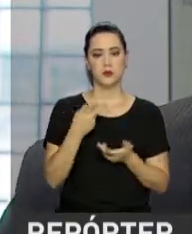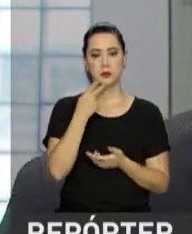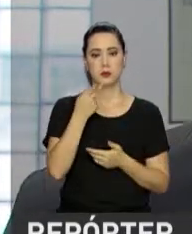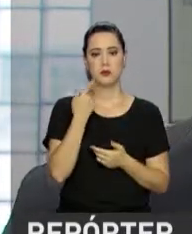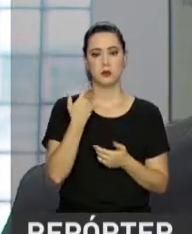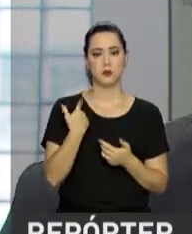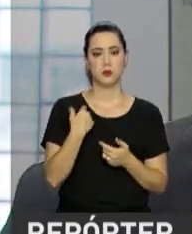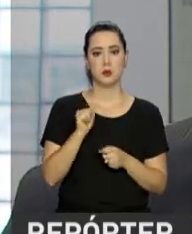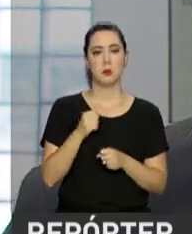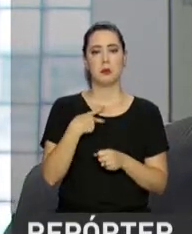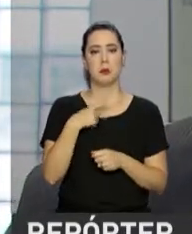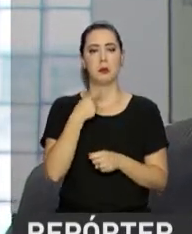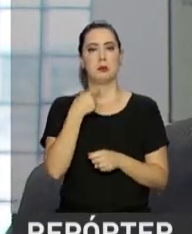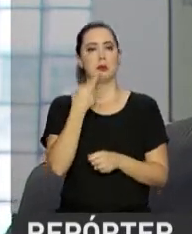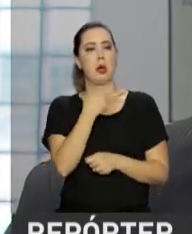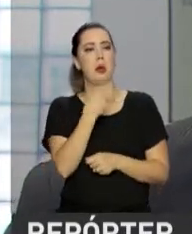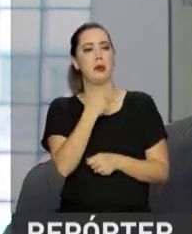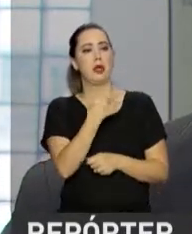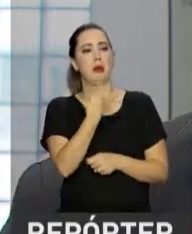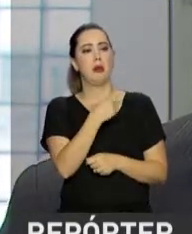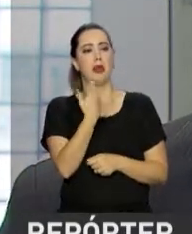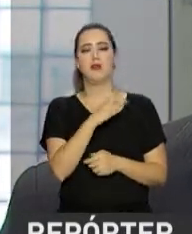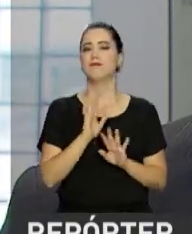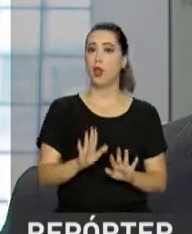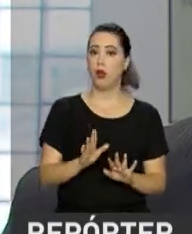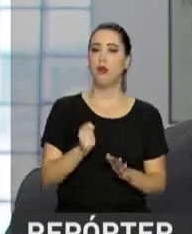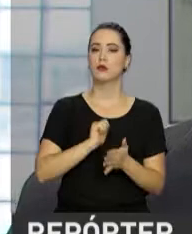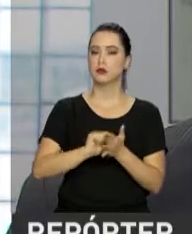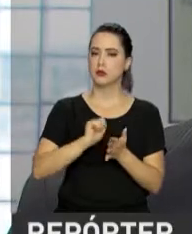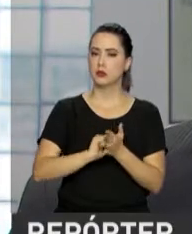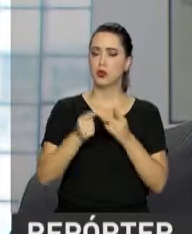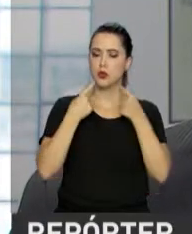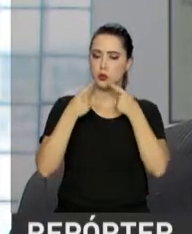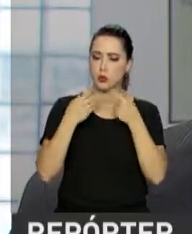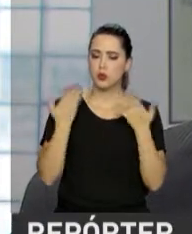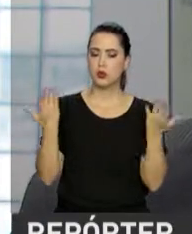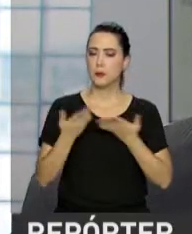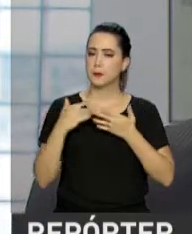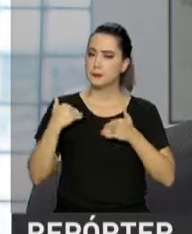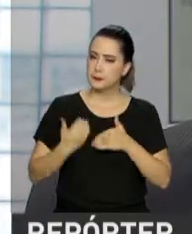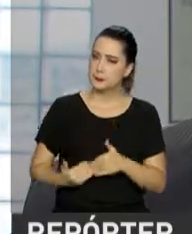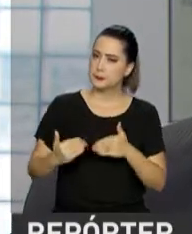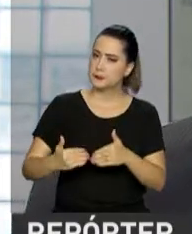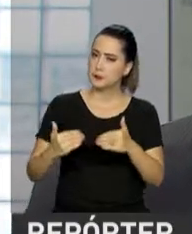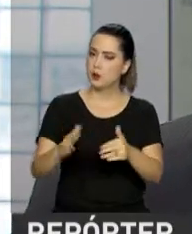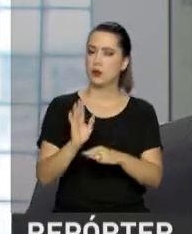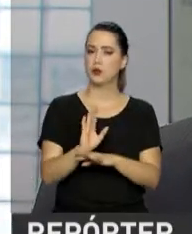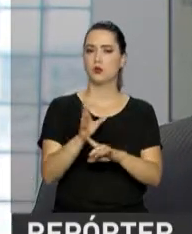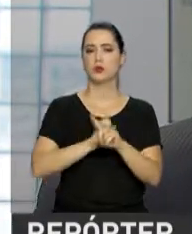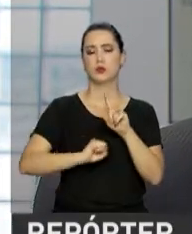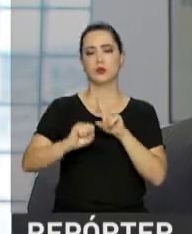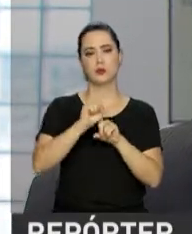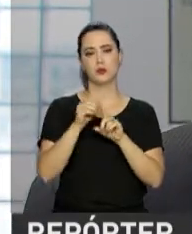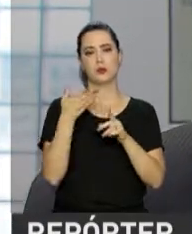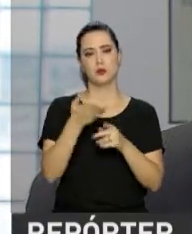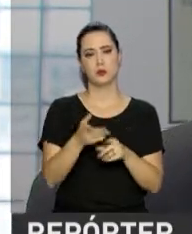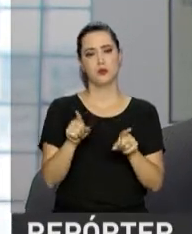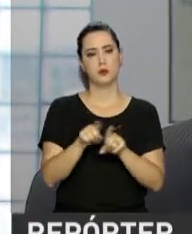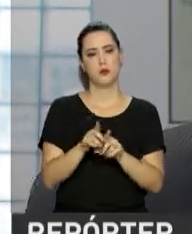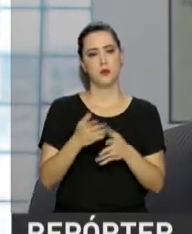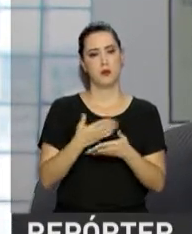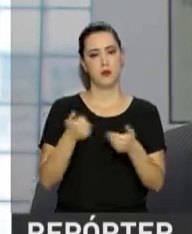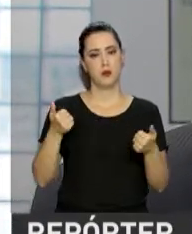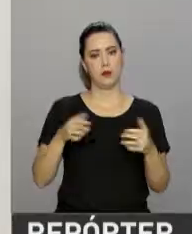passiva discutir sobre os temas que ajudam a sociedade ajuda a gente a ter uma sociedade melhor